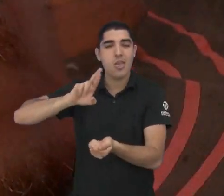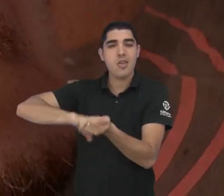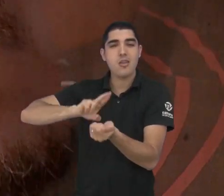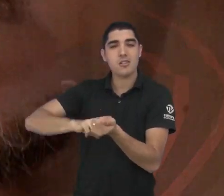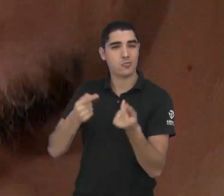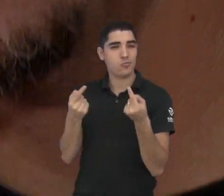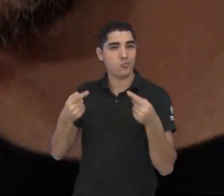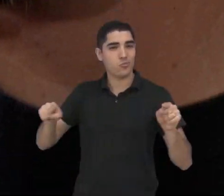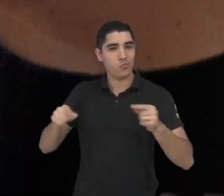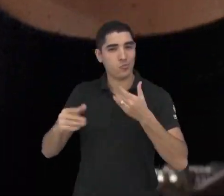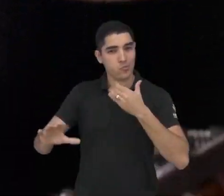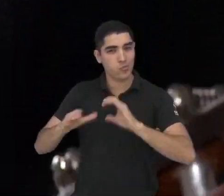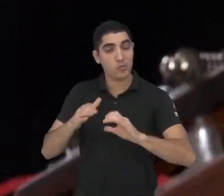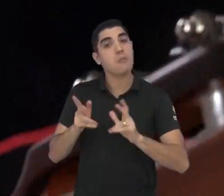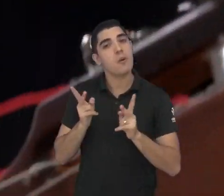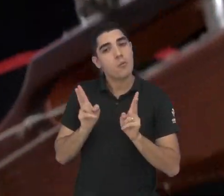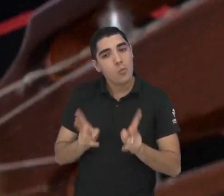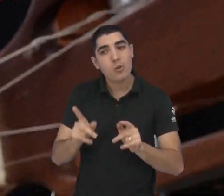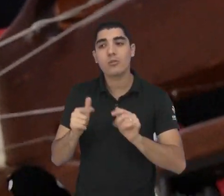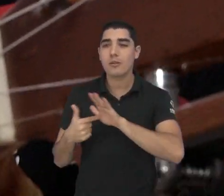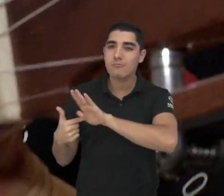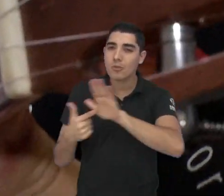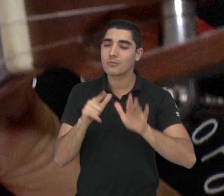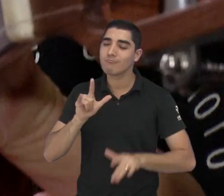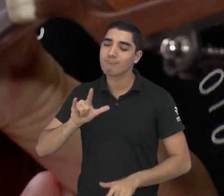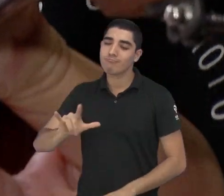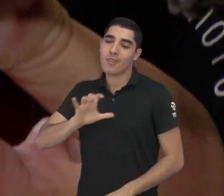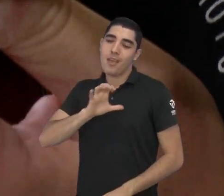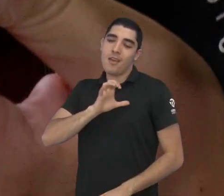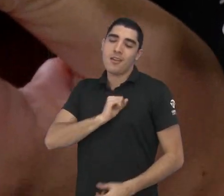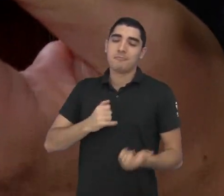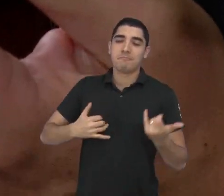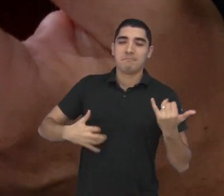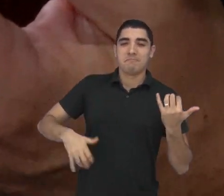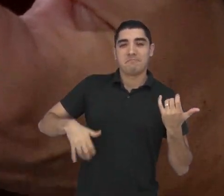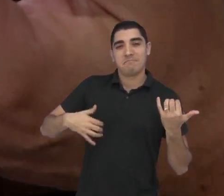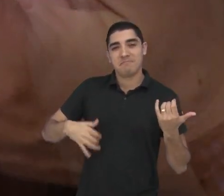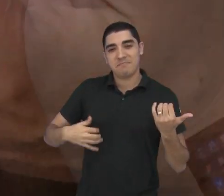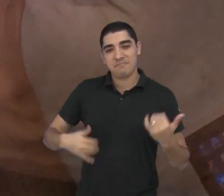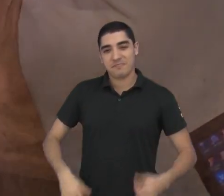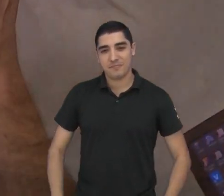gênero, uma forma de manter viva a paixão pelo ritmo.